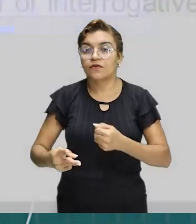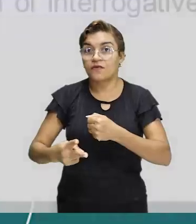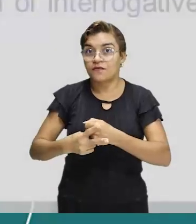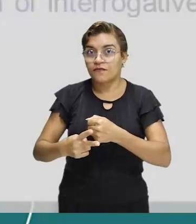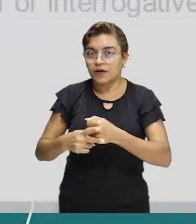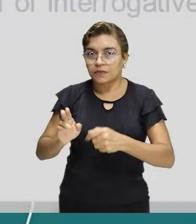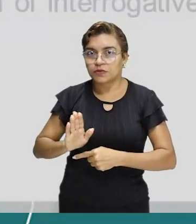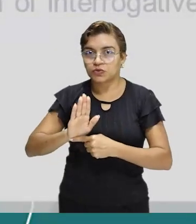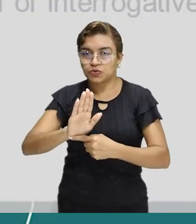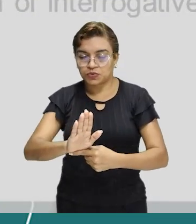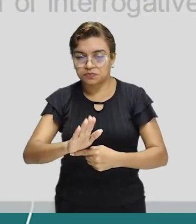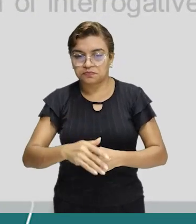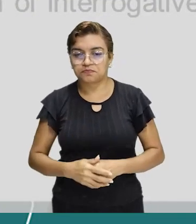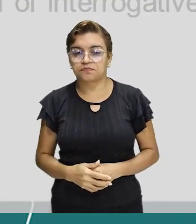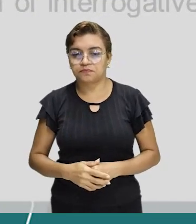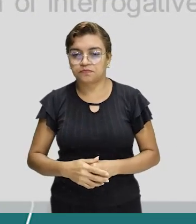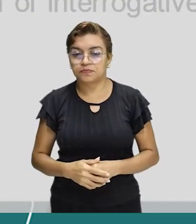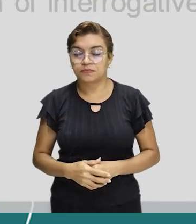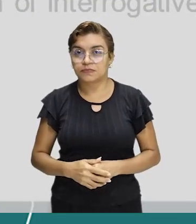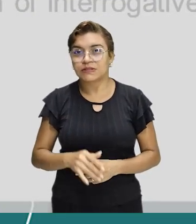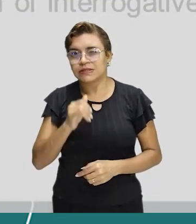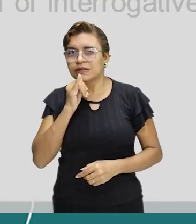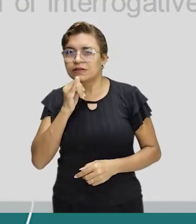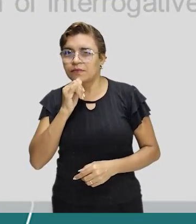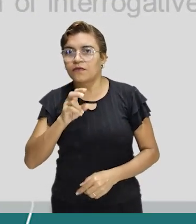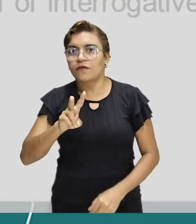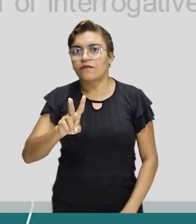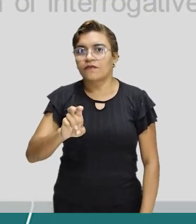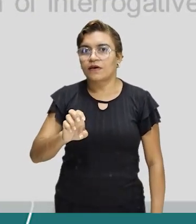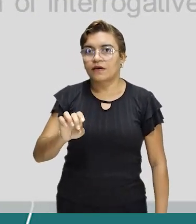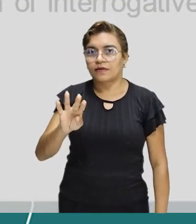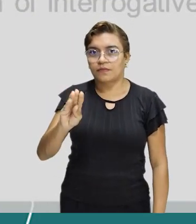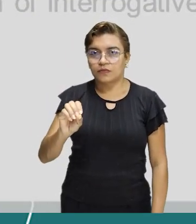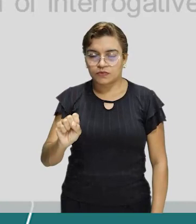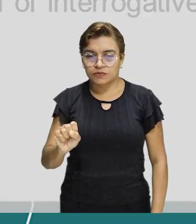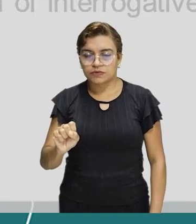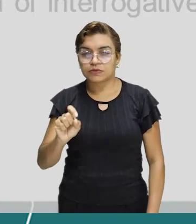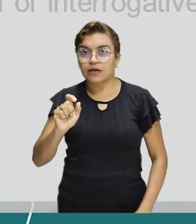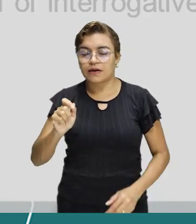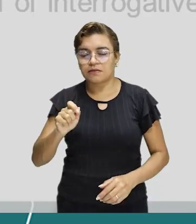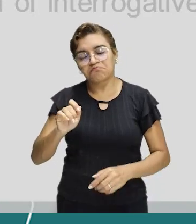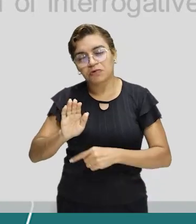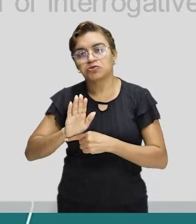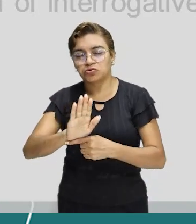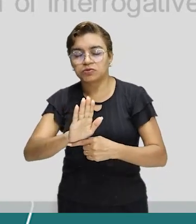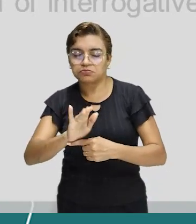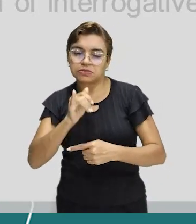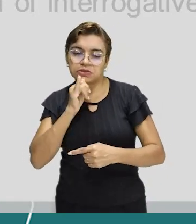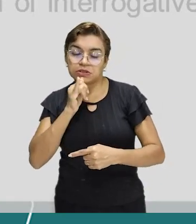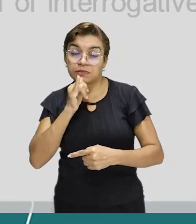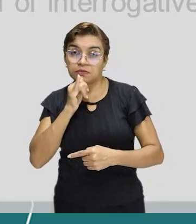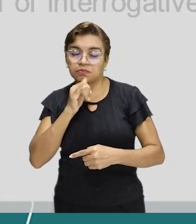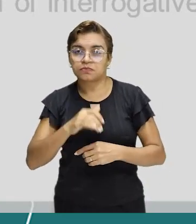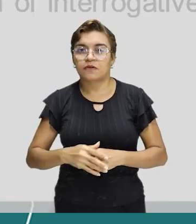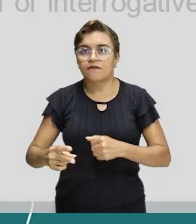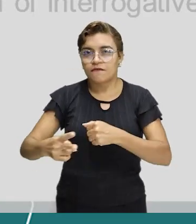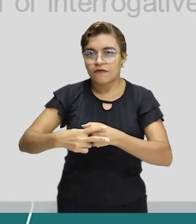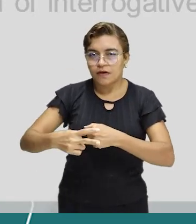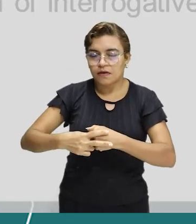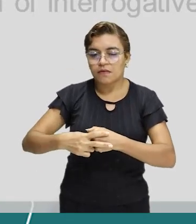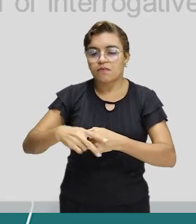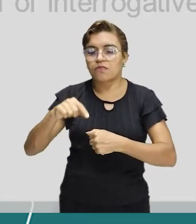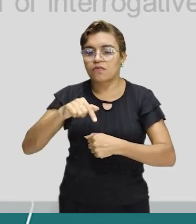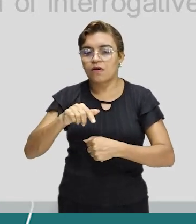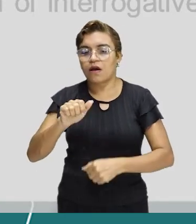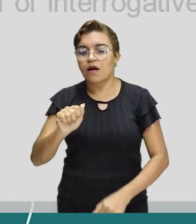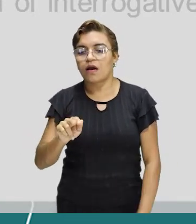auxiliares. Verbos auxiliares, como o próprio nome diz, são palavras ajudantes. São verbos que te ajudam em